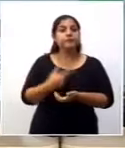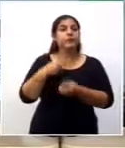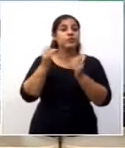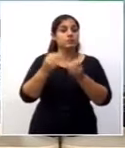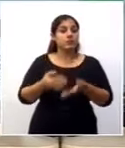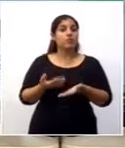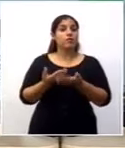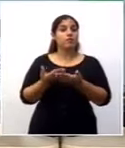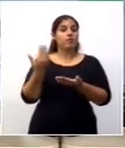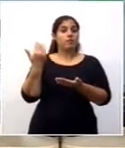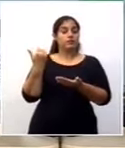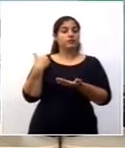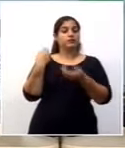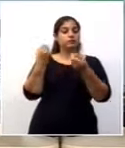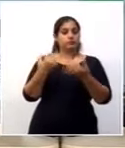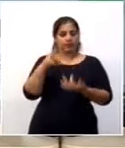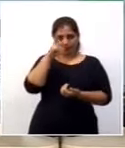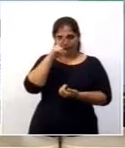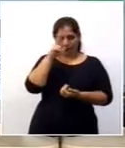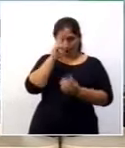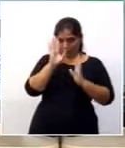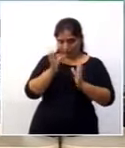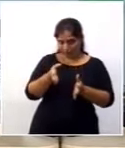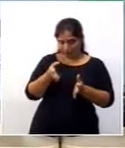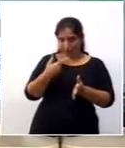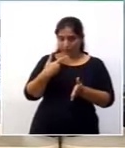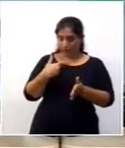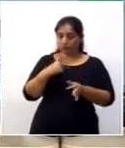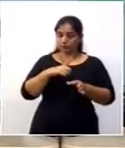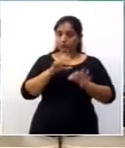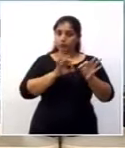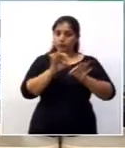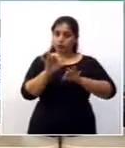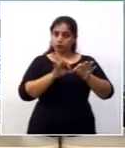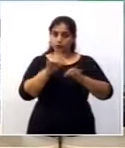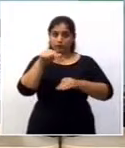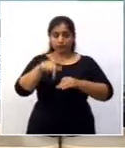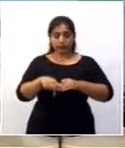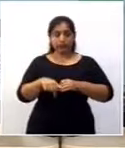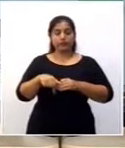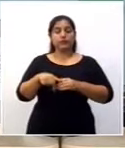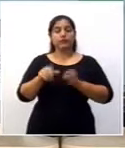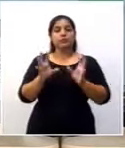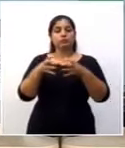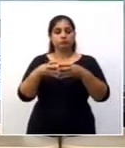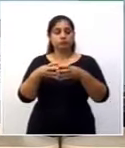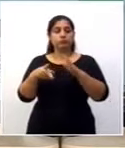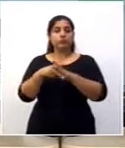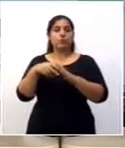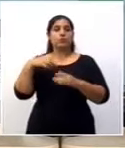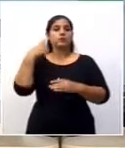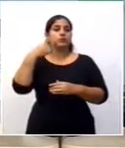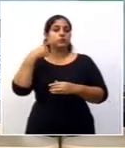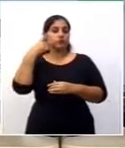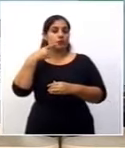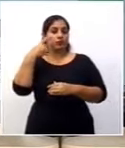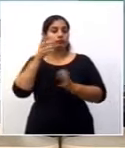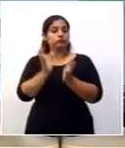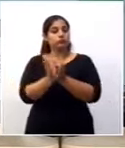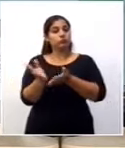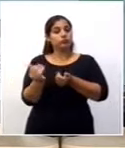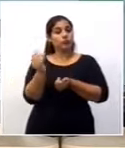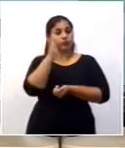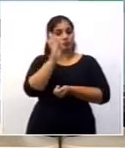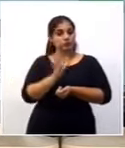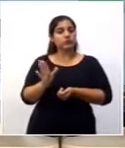na aula passada para vocês, quem lembra lá, eu cuido de um projeto aqui da Câmara dos Deputados, projeto Parlamento Jovem Brasileiro, que